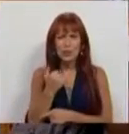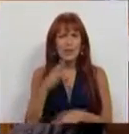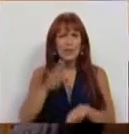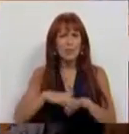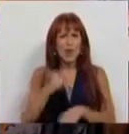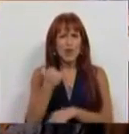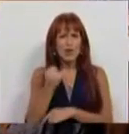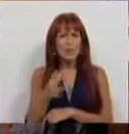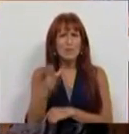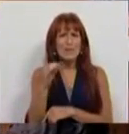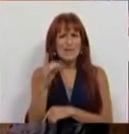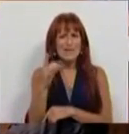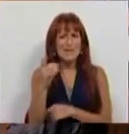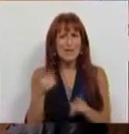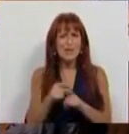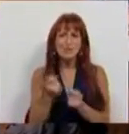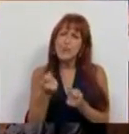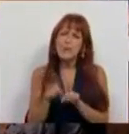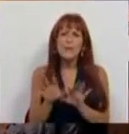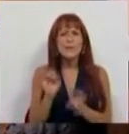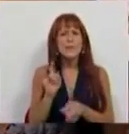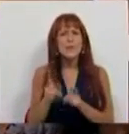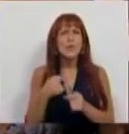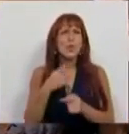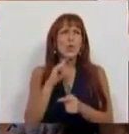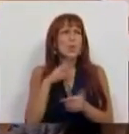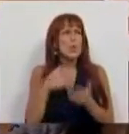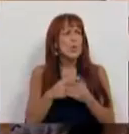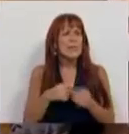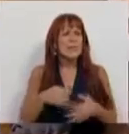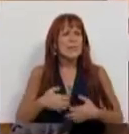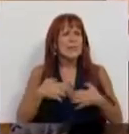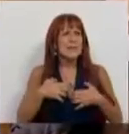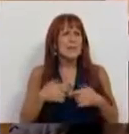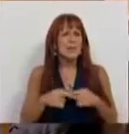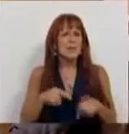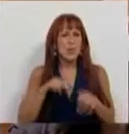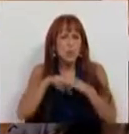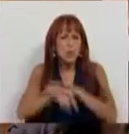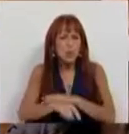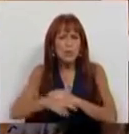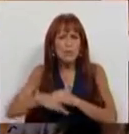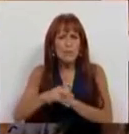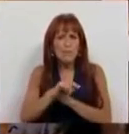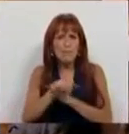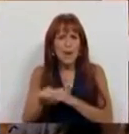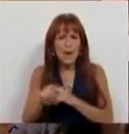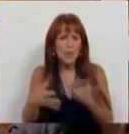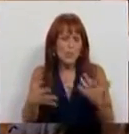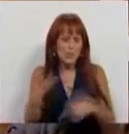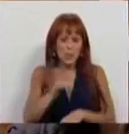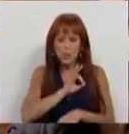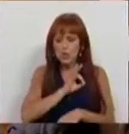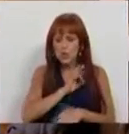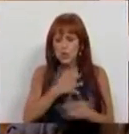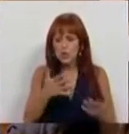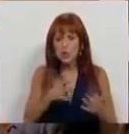sobre 2016 um bocadinho com aquilo que eu chamo o síndrome do túnel do Marão. Os